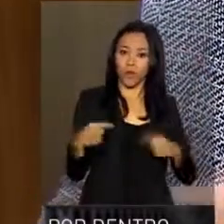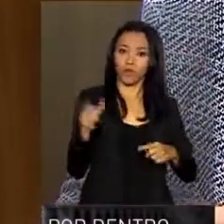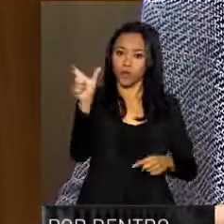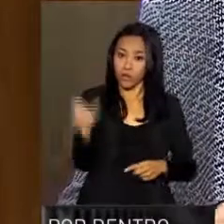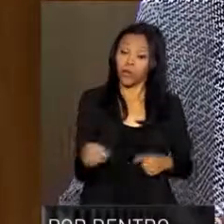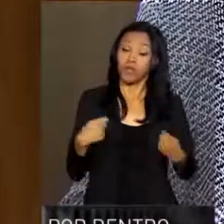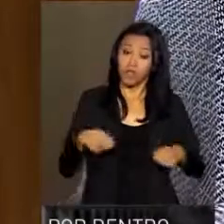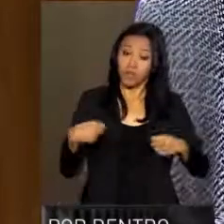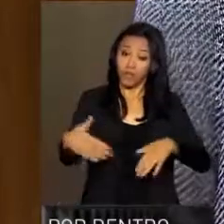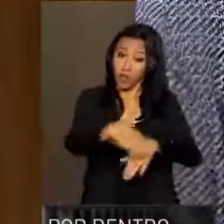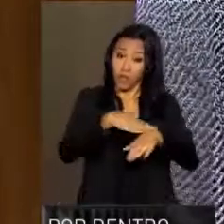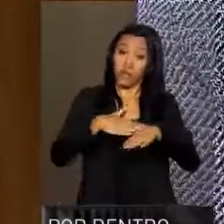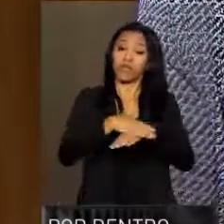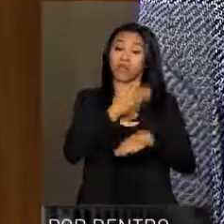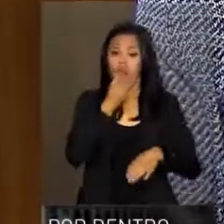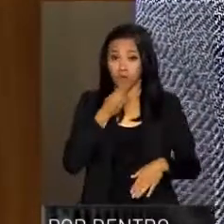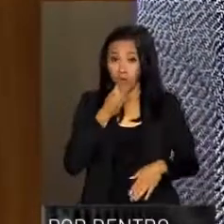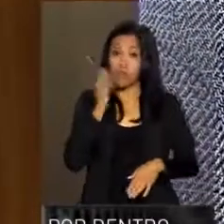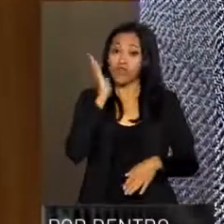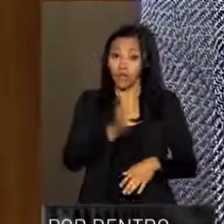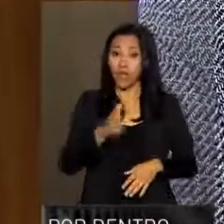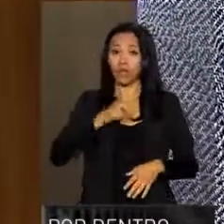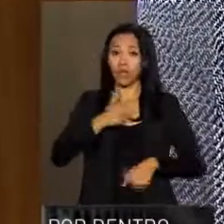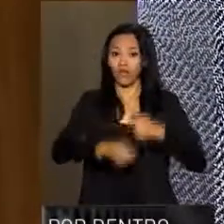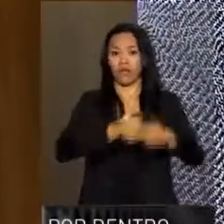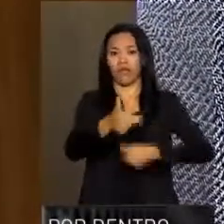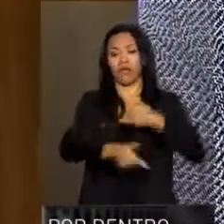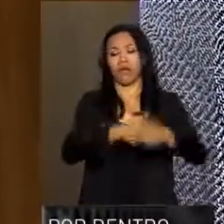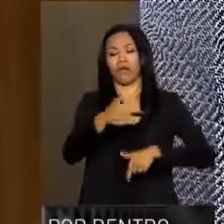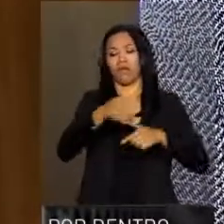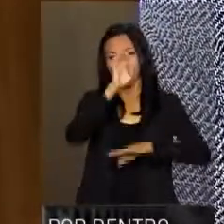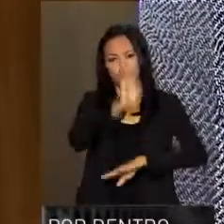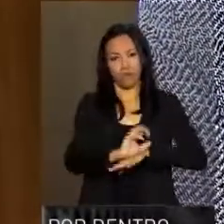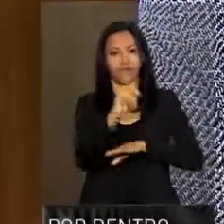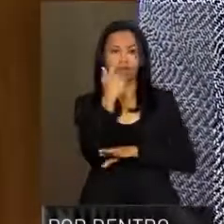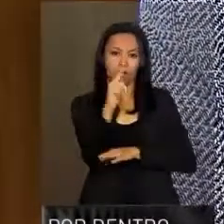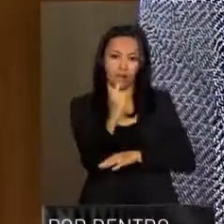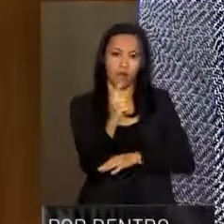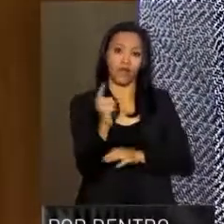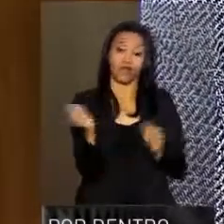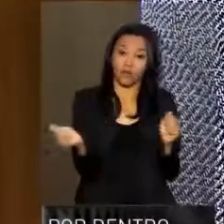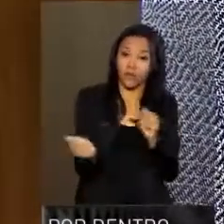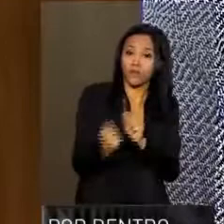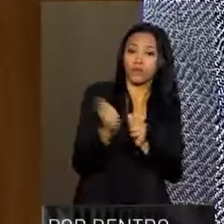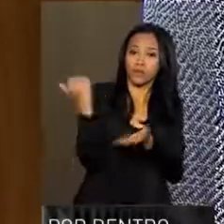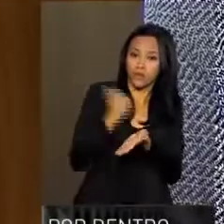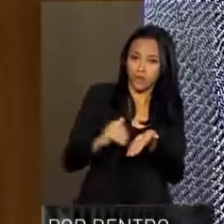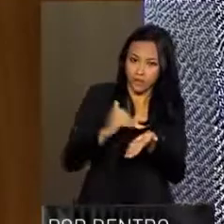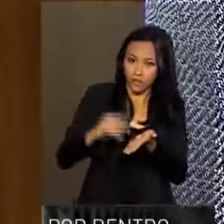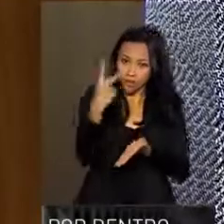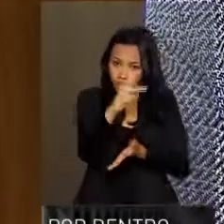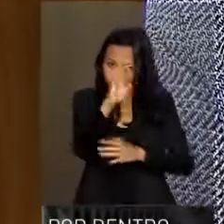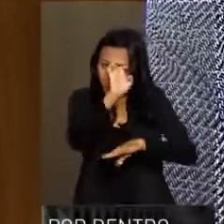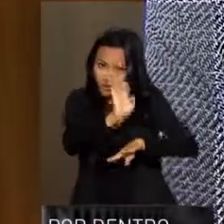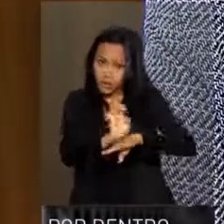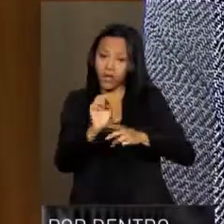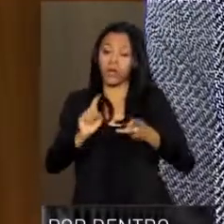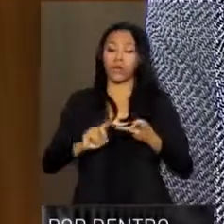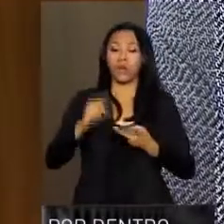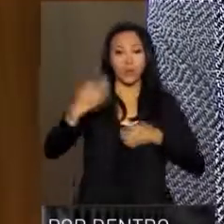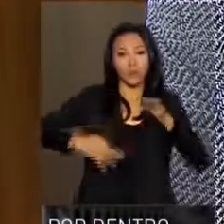homens e em goiás tem já um trabalho está sendo feito com a secretaria com as cômico a também com a justiça local